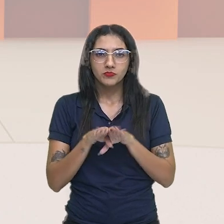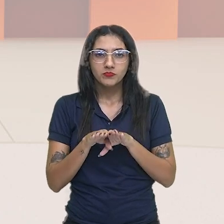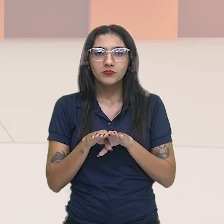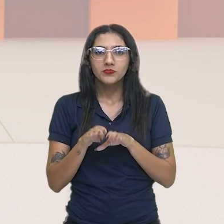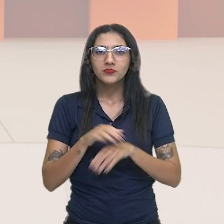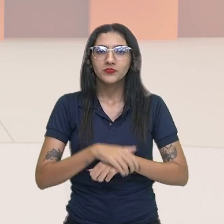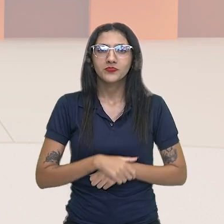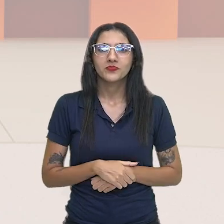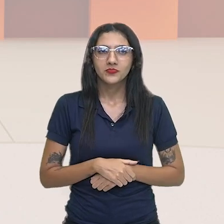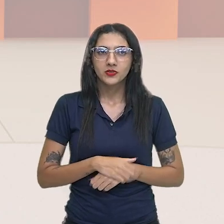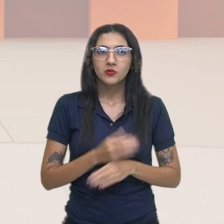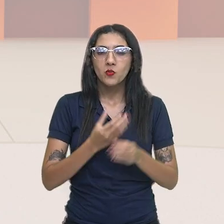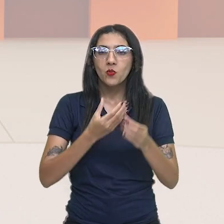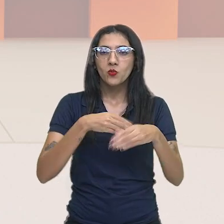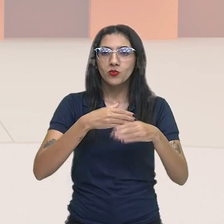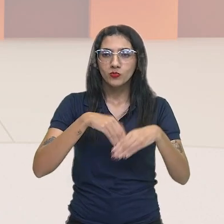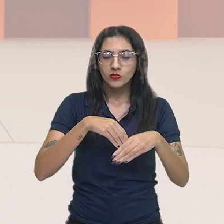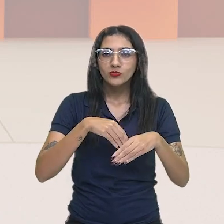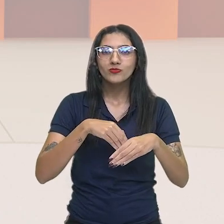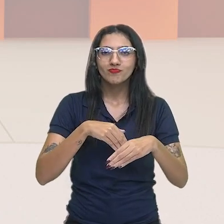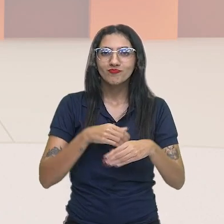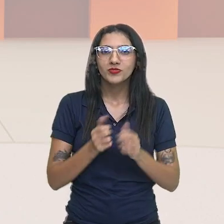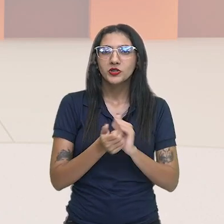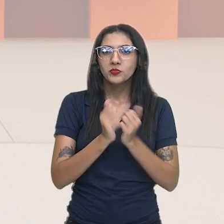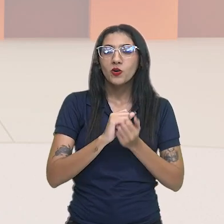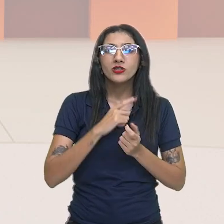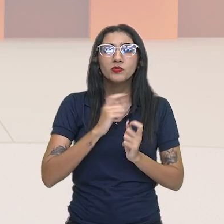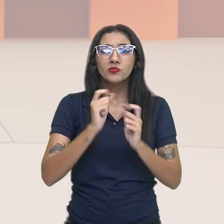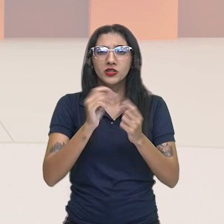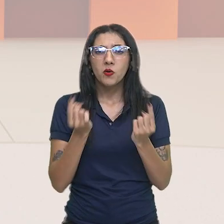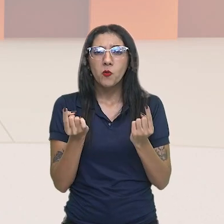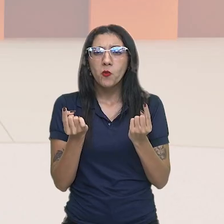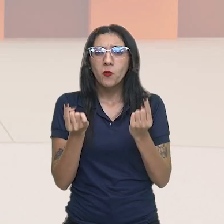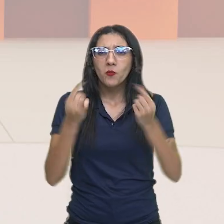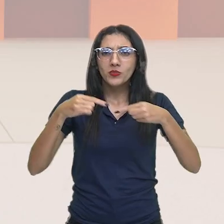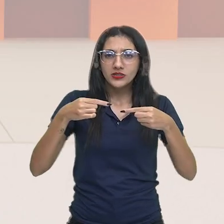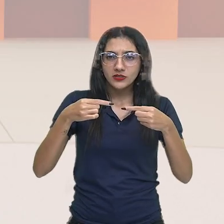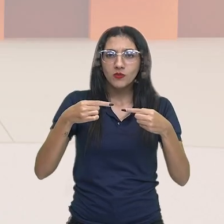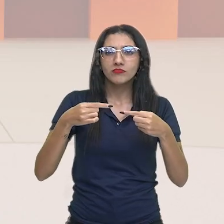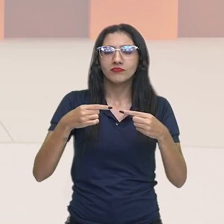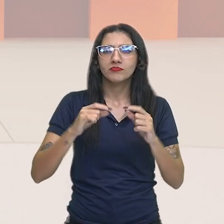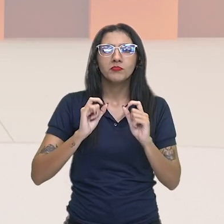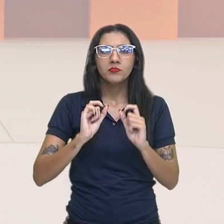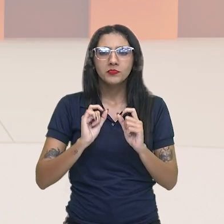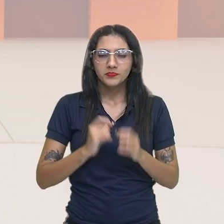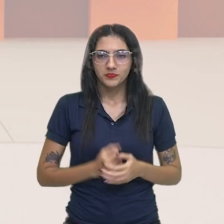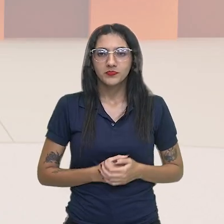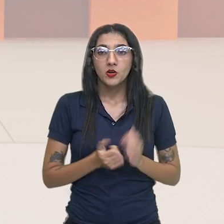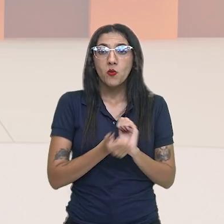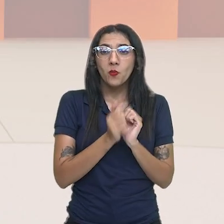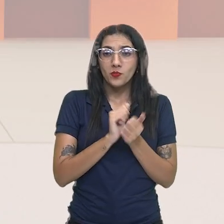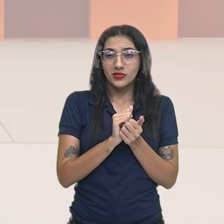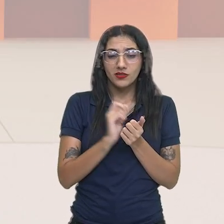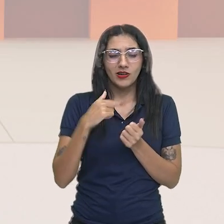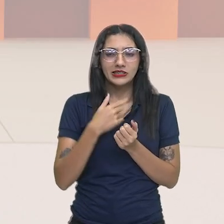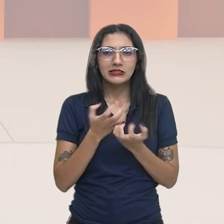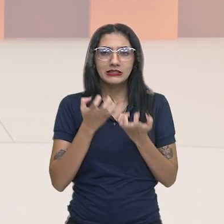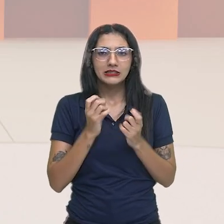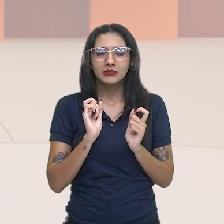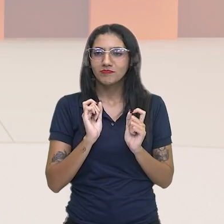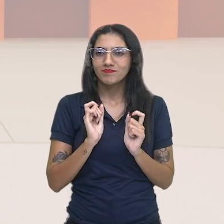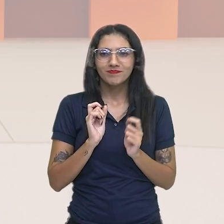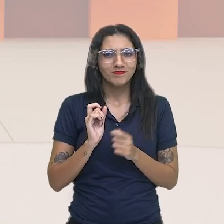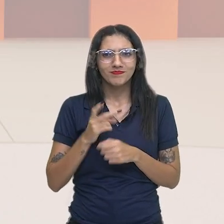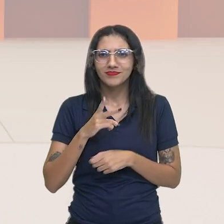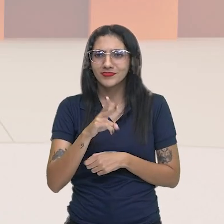recursos, esqueça ler. Concursos. Nós temos o quê? A competição. Porque no esporte nós vamos querer ganhar o